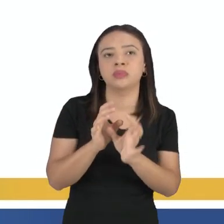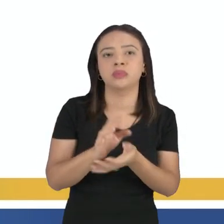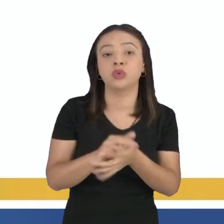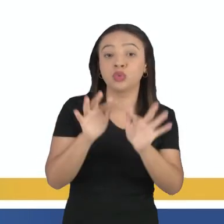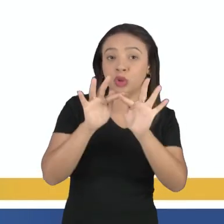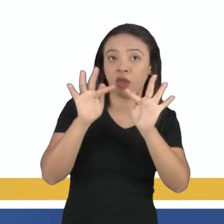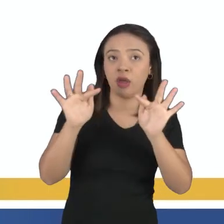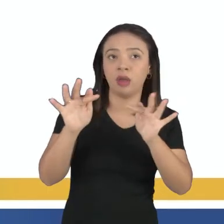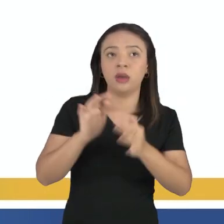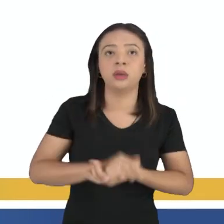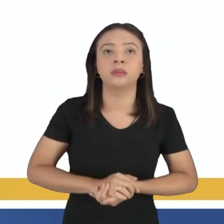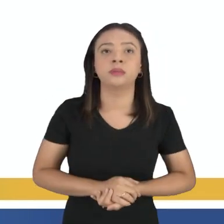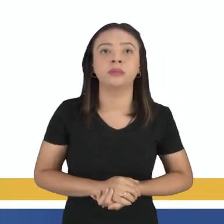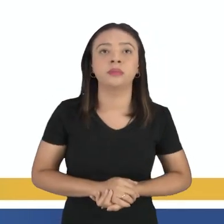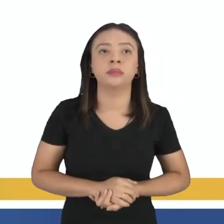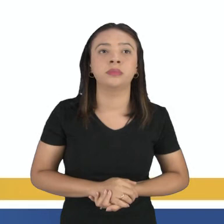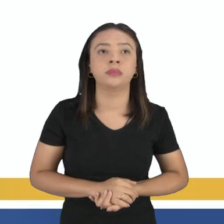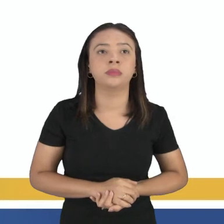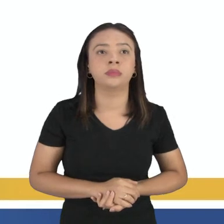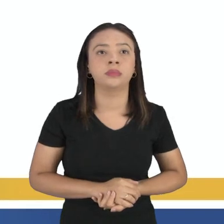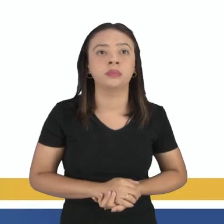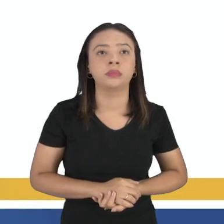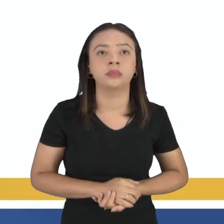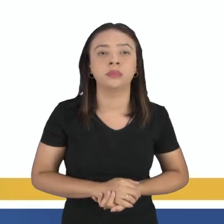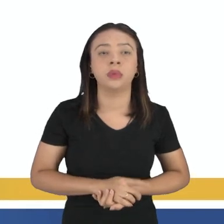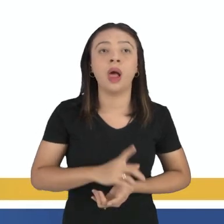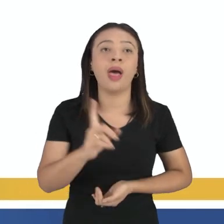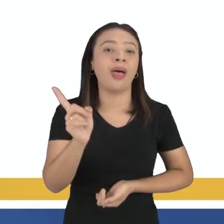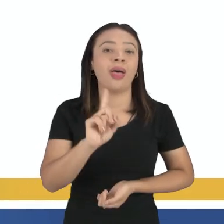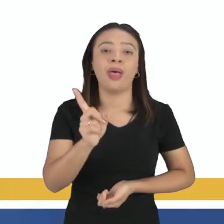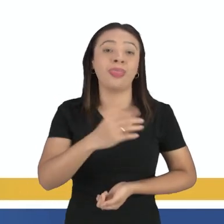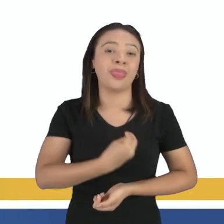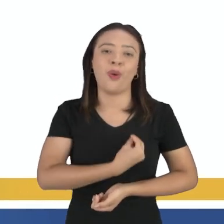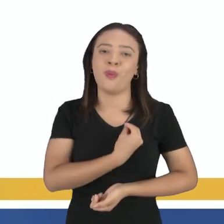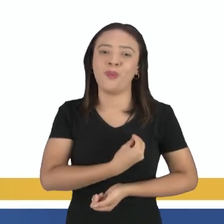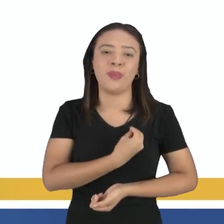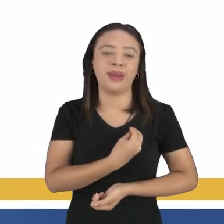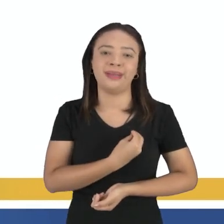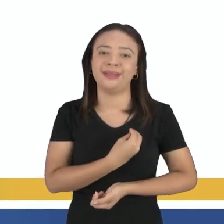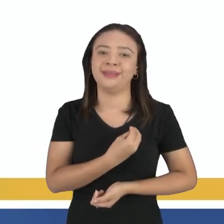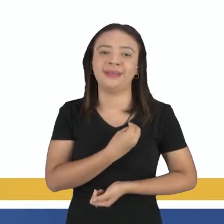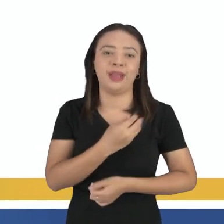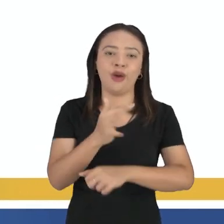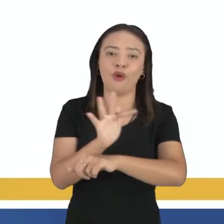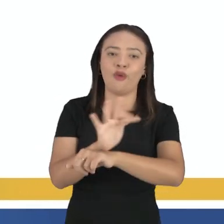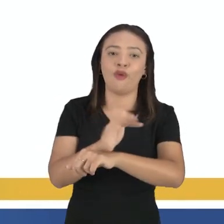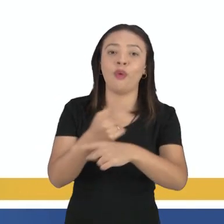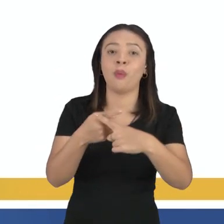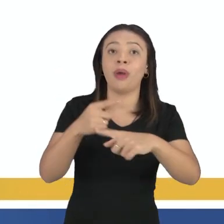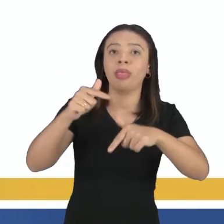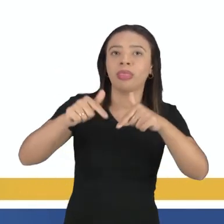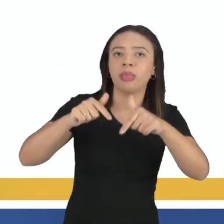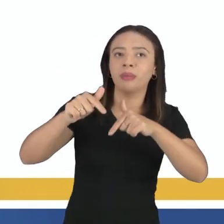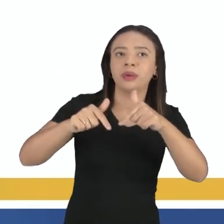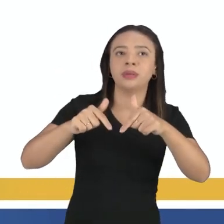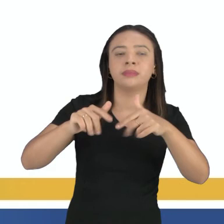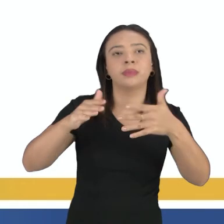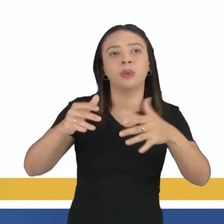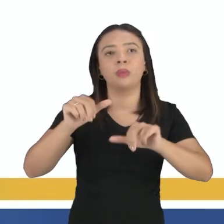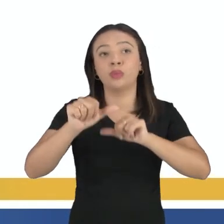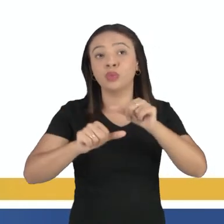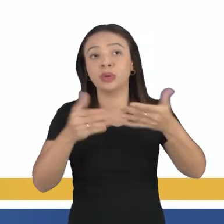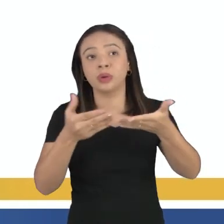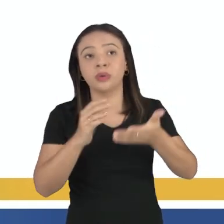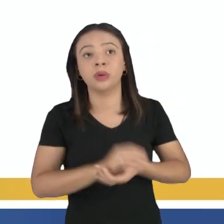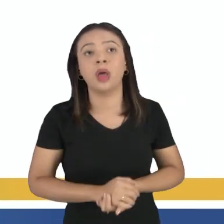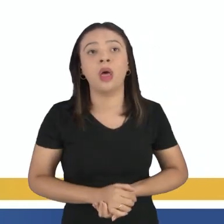eles costumam dizer. Não comparecemos à estreia do filme, estávamos trabalhando. Não